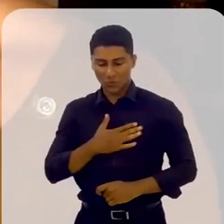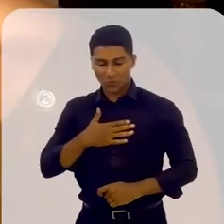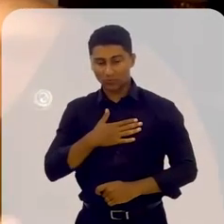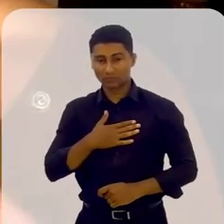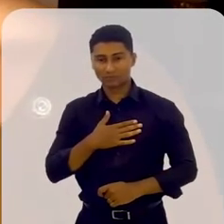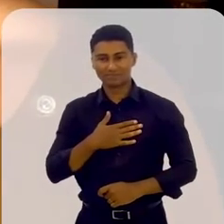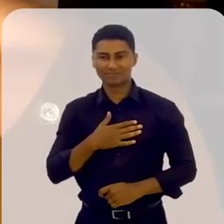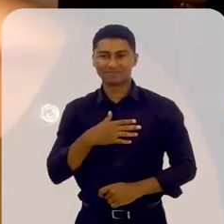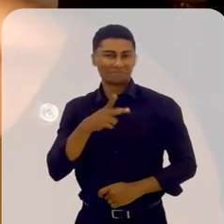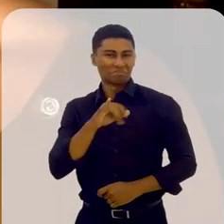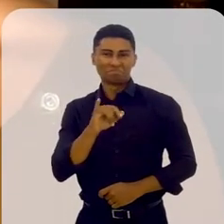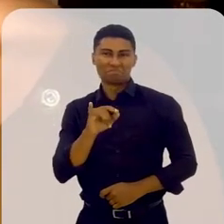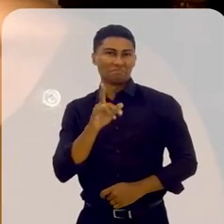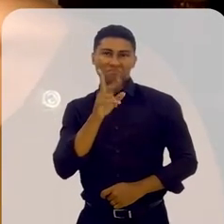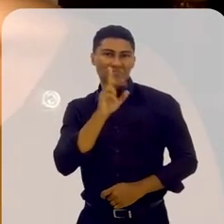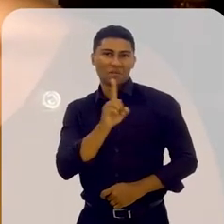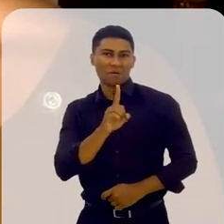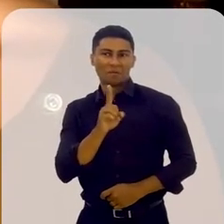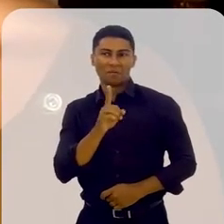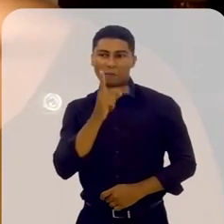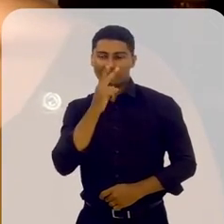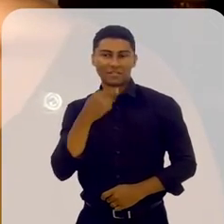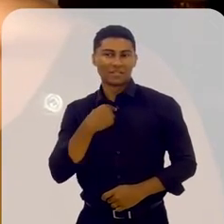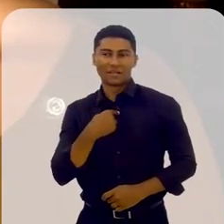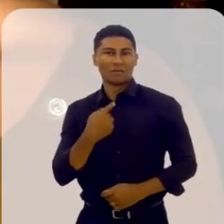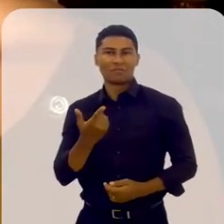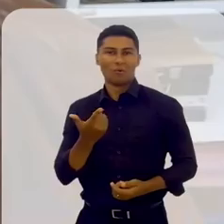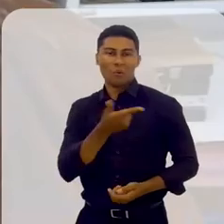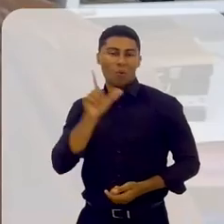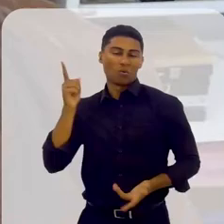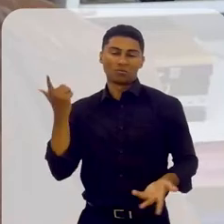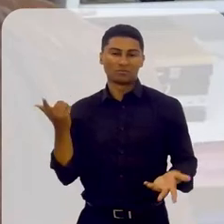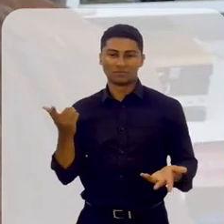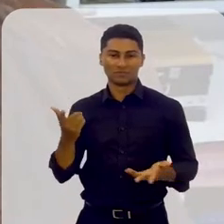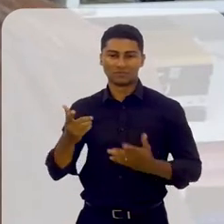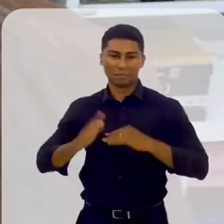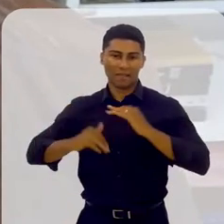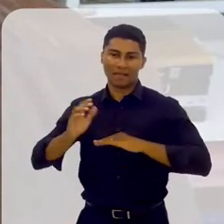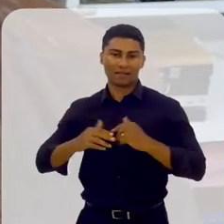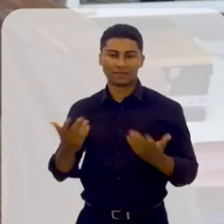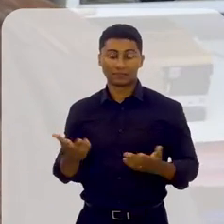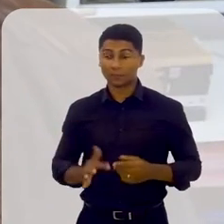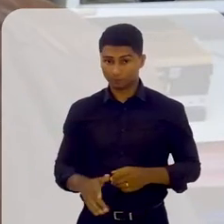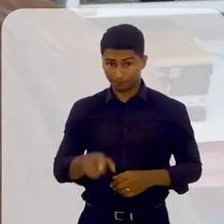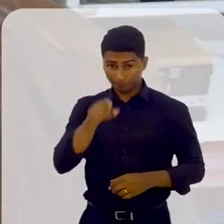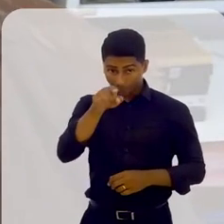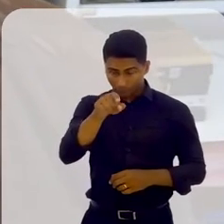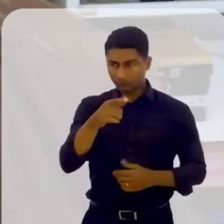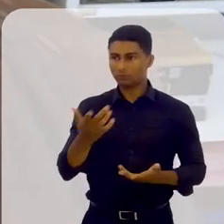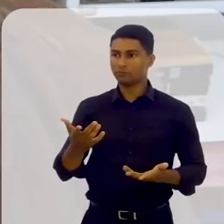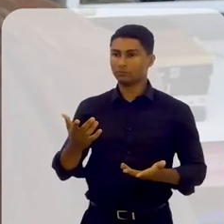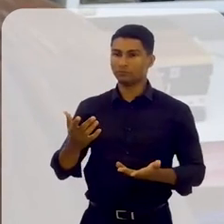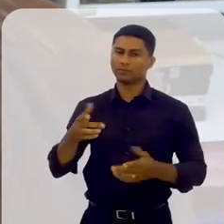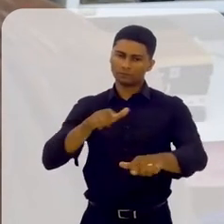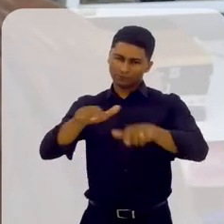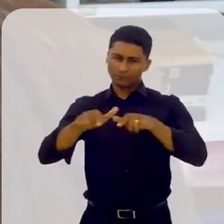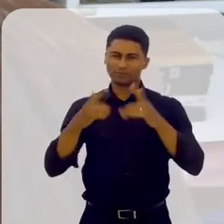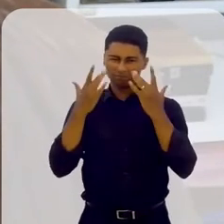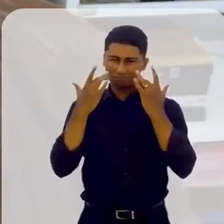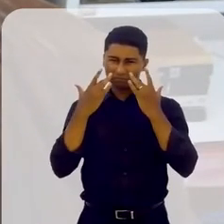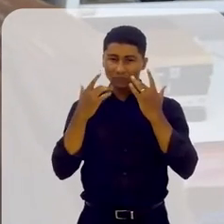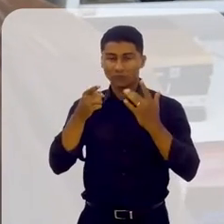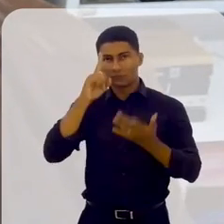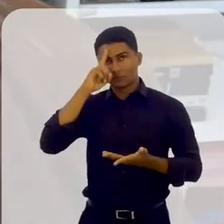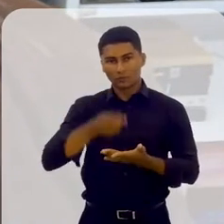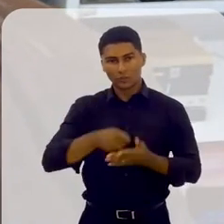Mas se não fosse isso, provavelmente teria sido bailarino ao invés de ator. Agora, sua carreira acabou forçando você a vir para o Rio de Janeiro em